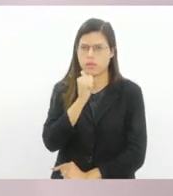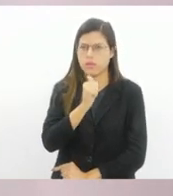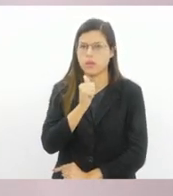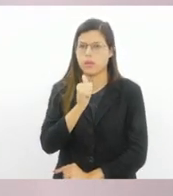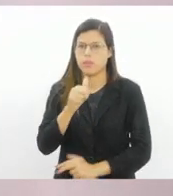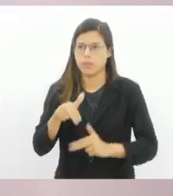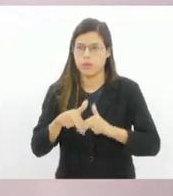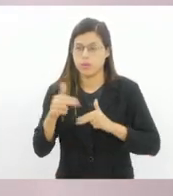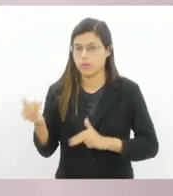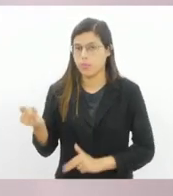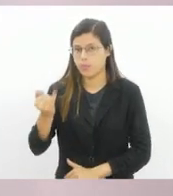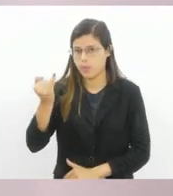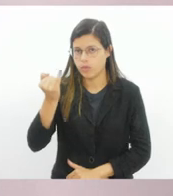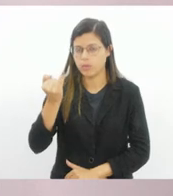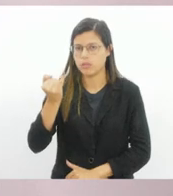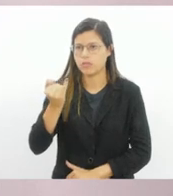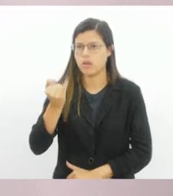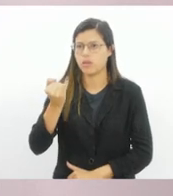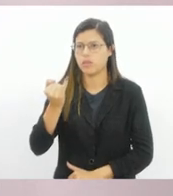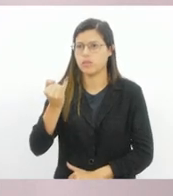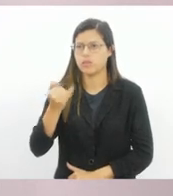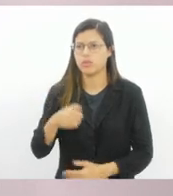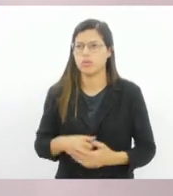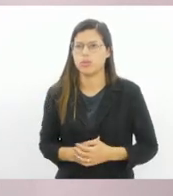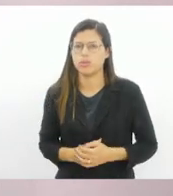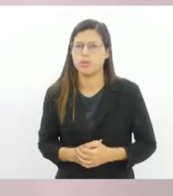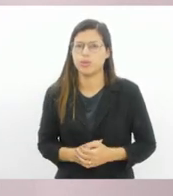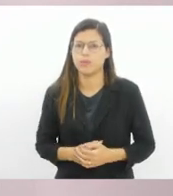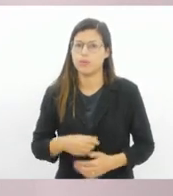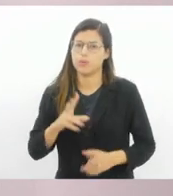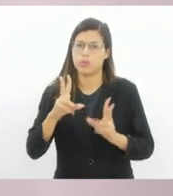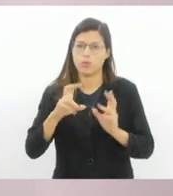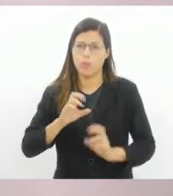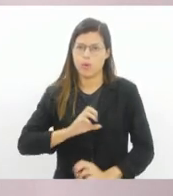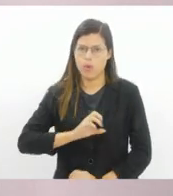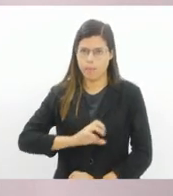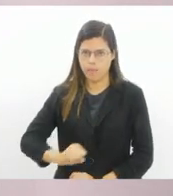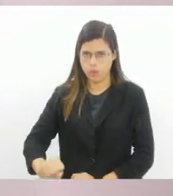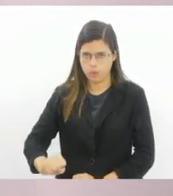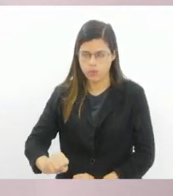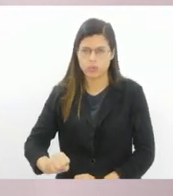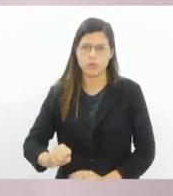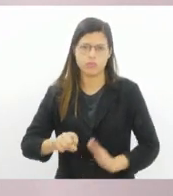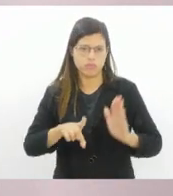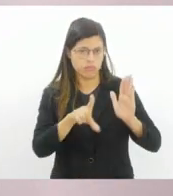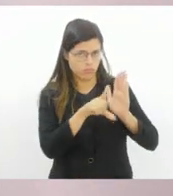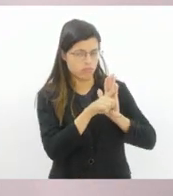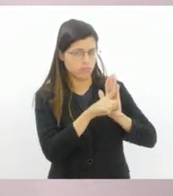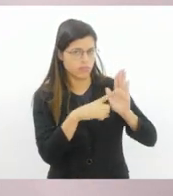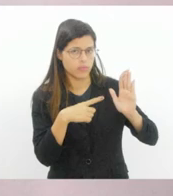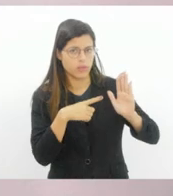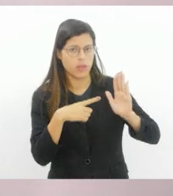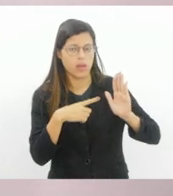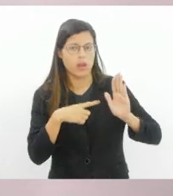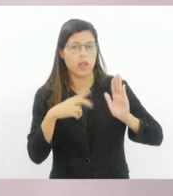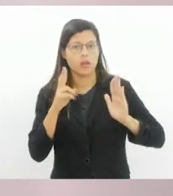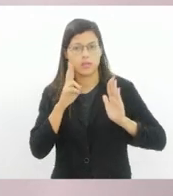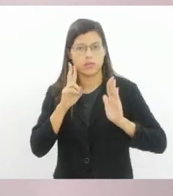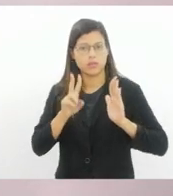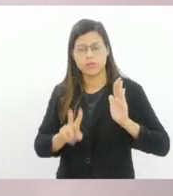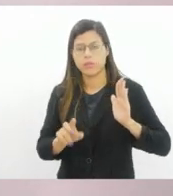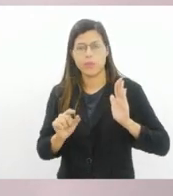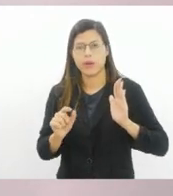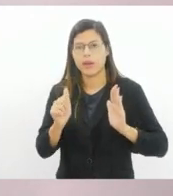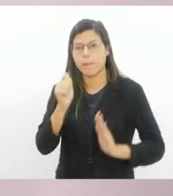em especial, na questão do aborto previsto em lei, onde a gente viu uma menina de 10